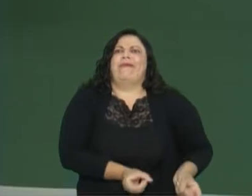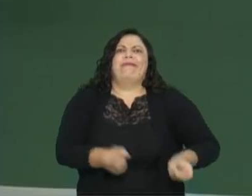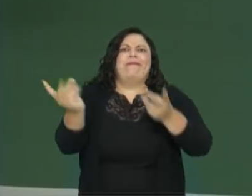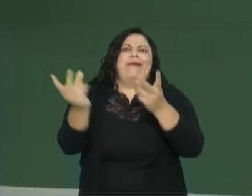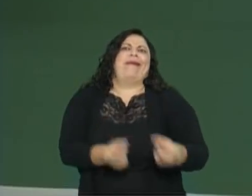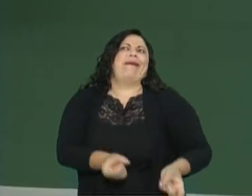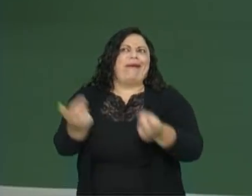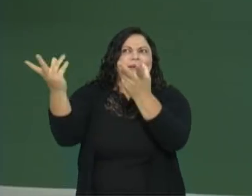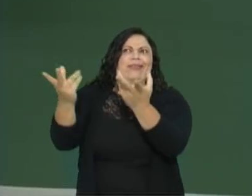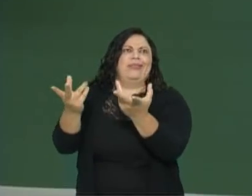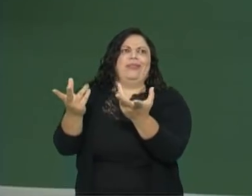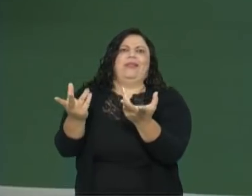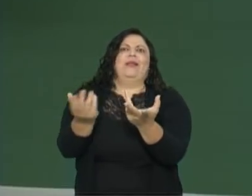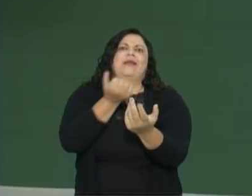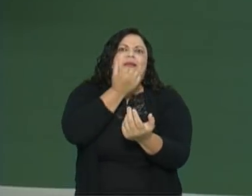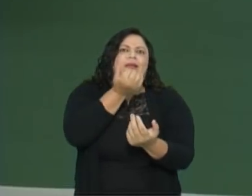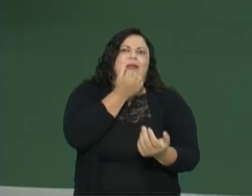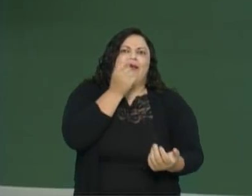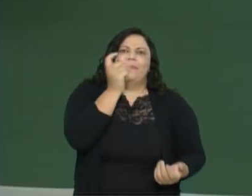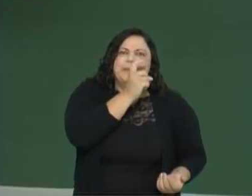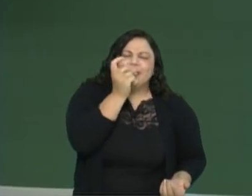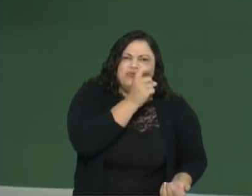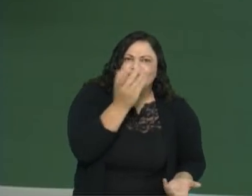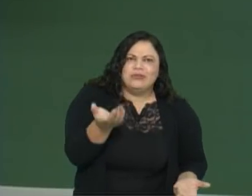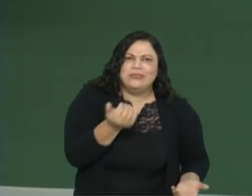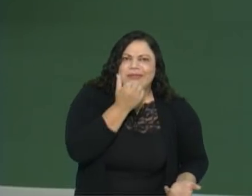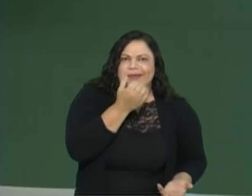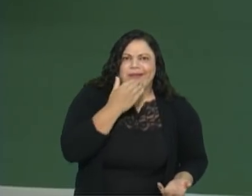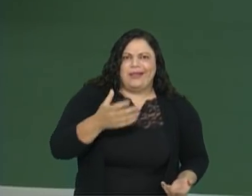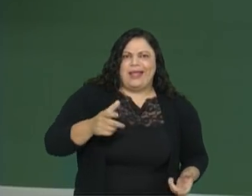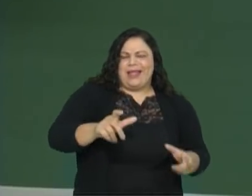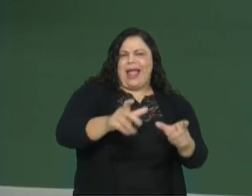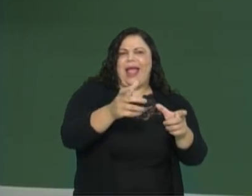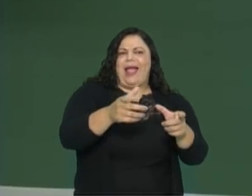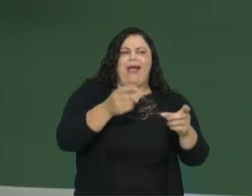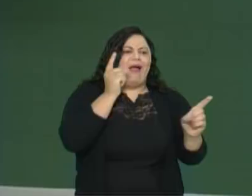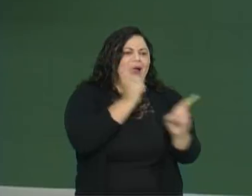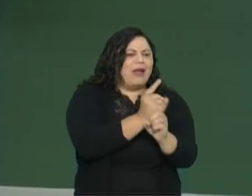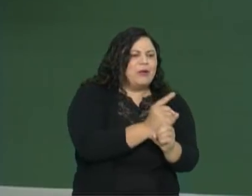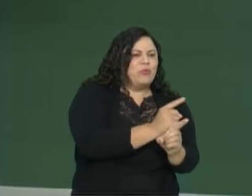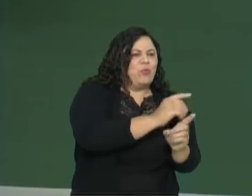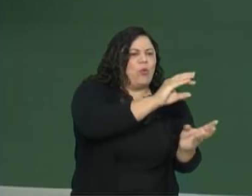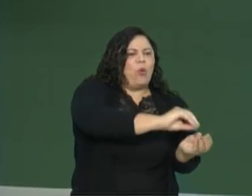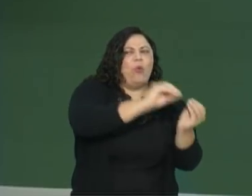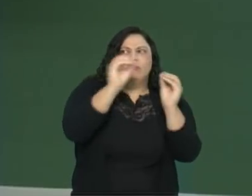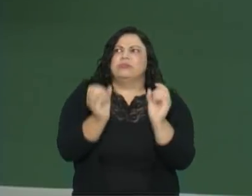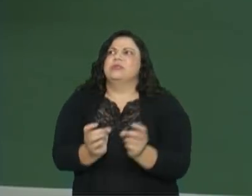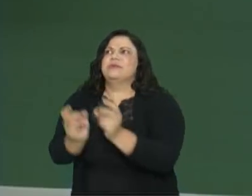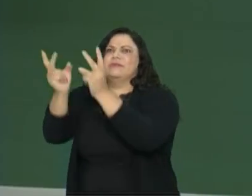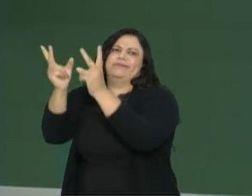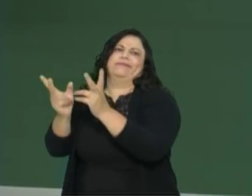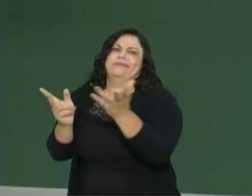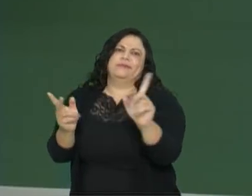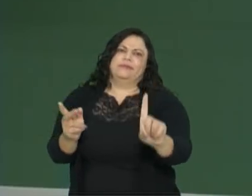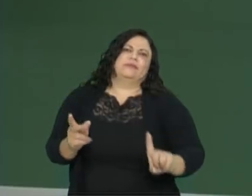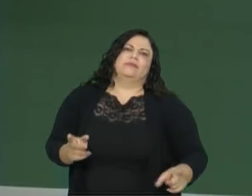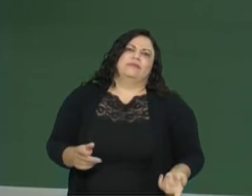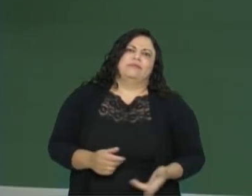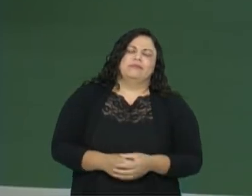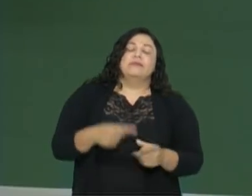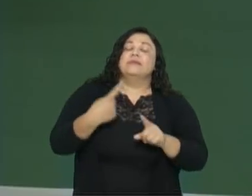mentira. Ninguém acha uma pepita de nióbio, põe no bolso, sai e vende. E depois que o ouro custa milhares de reais o